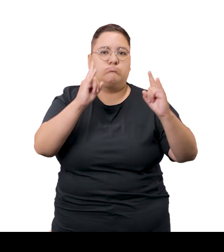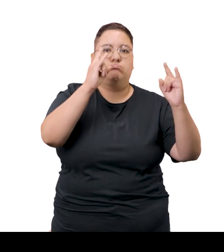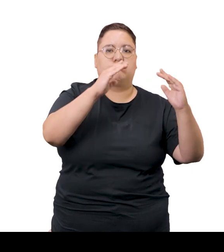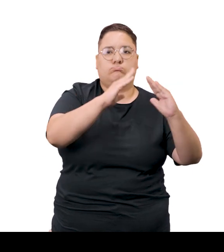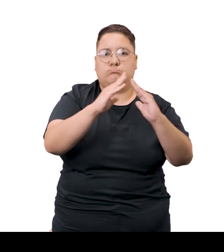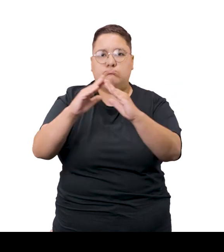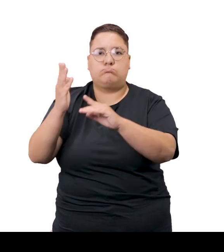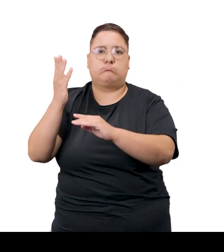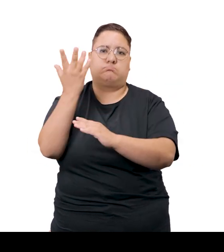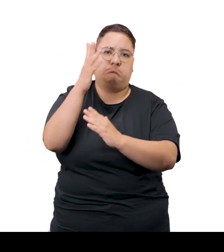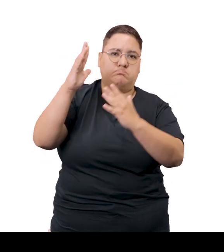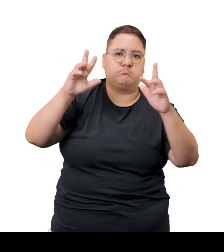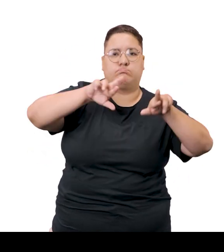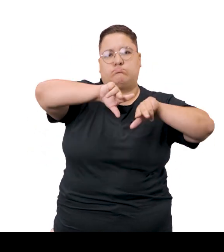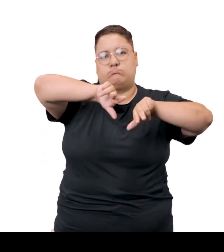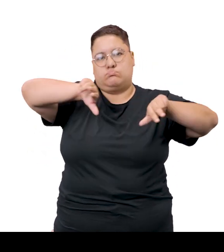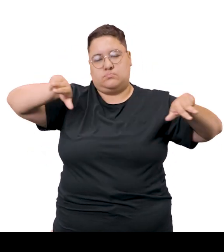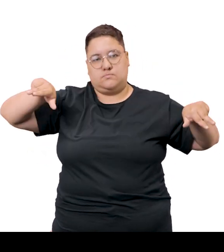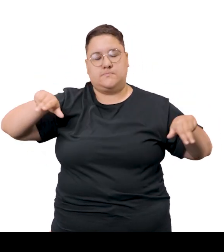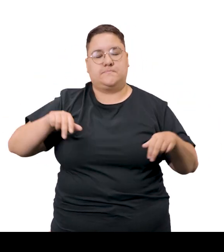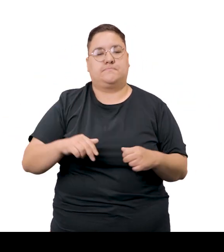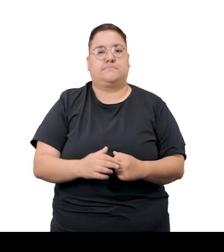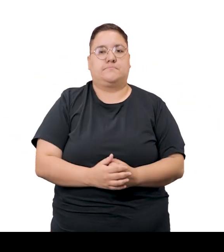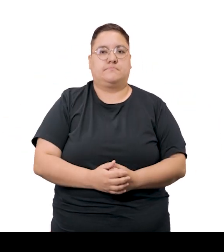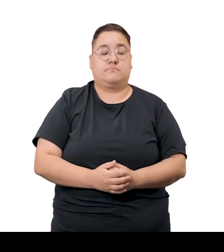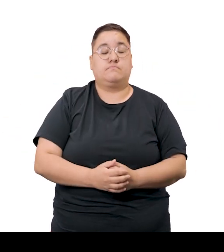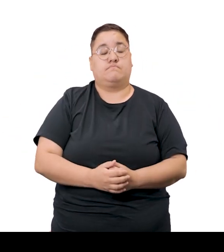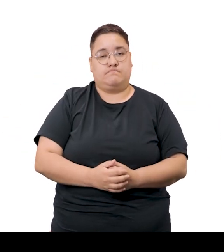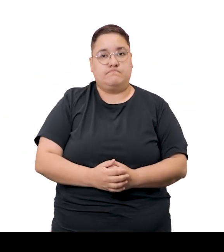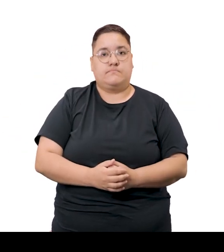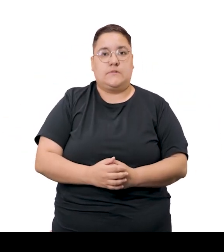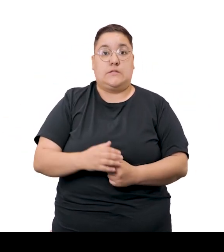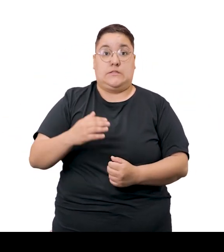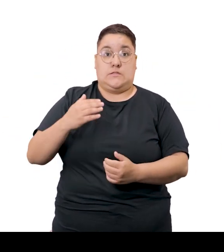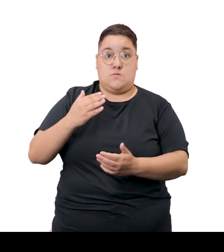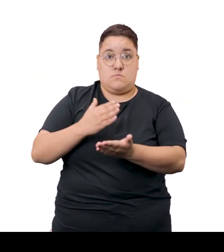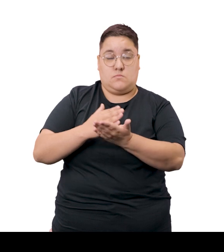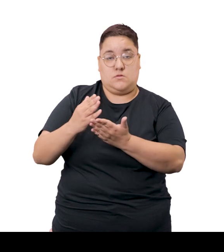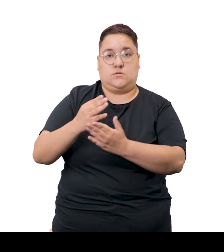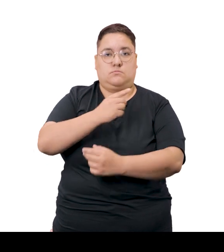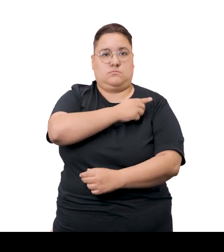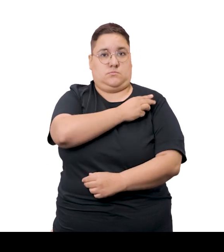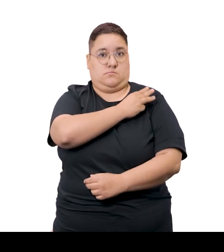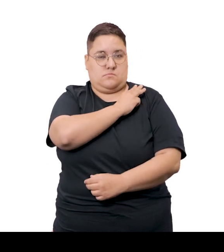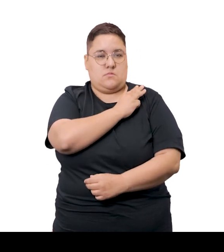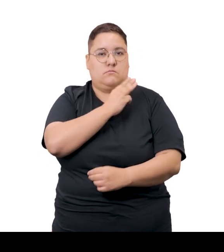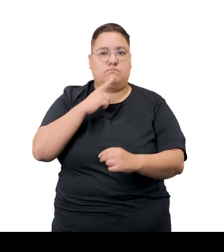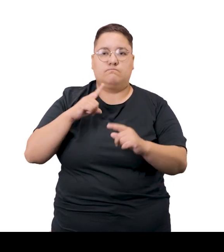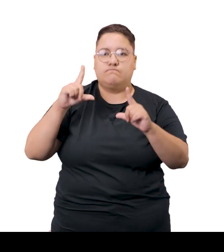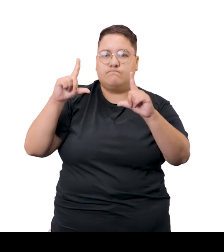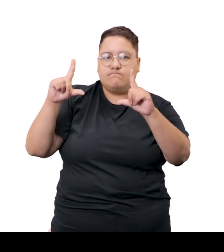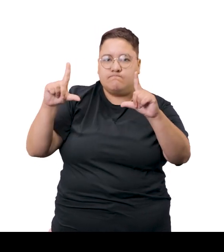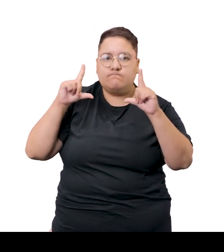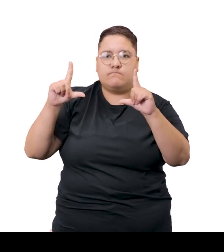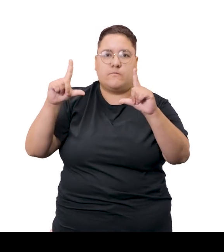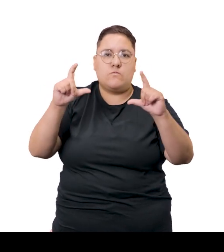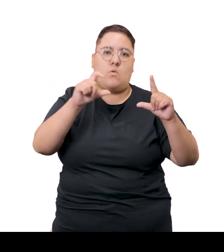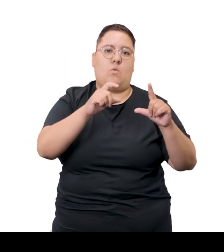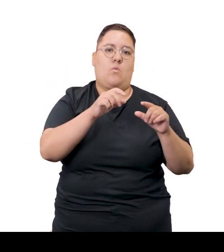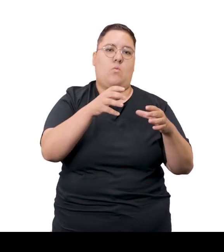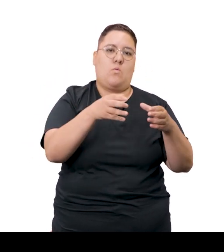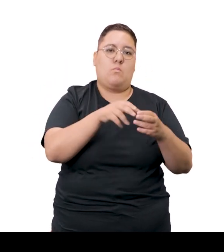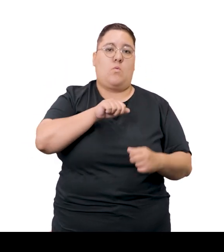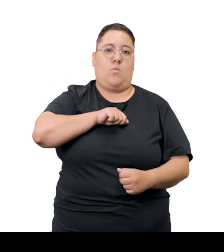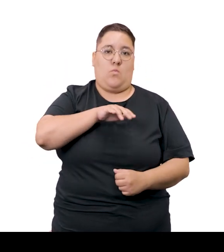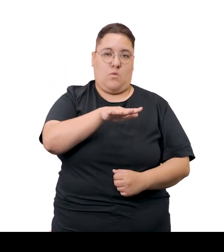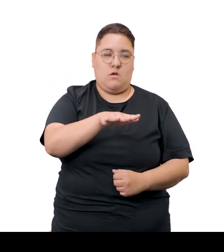outras. De fato, desde o ensino médio, ela vem realizando retratos da comunidade queer, da qual faz